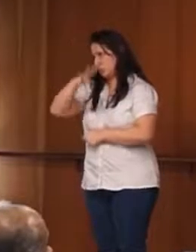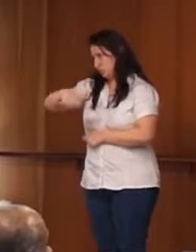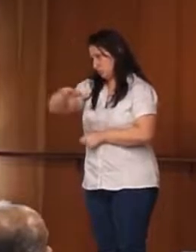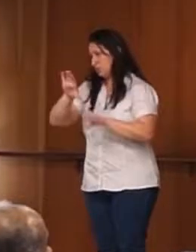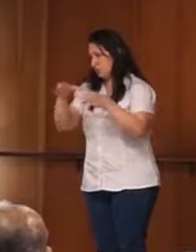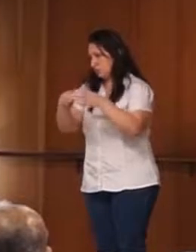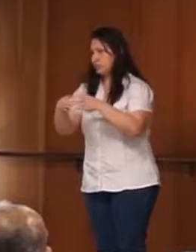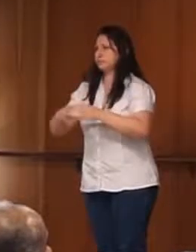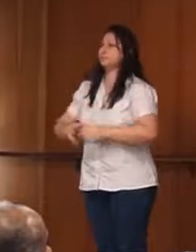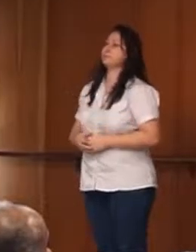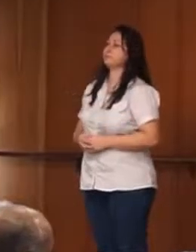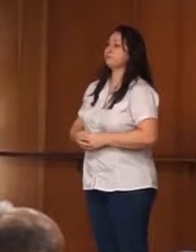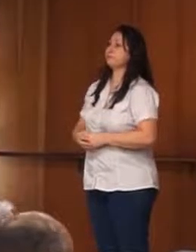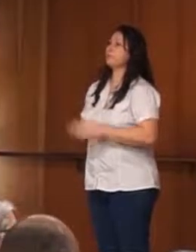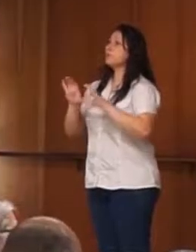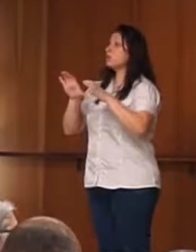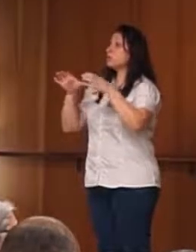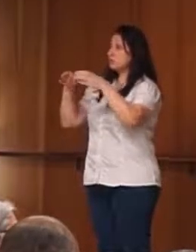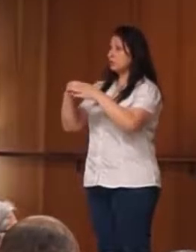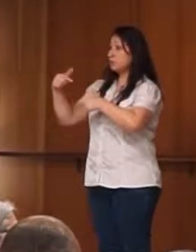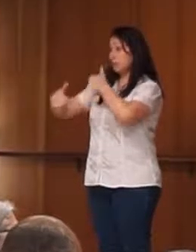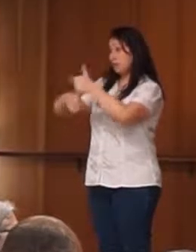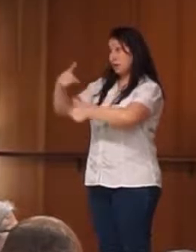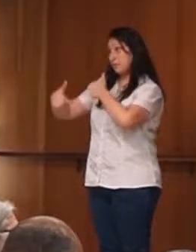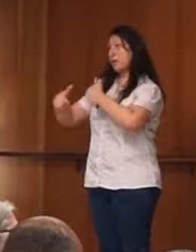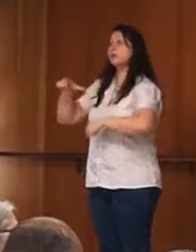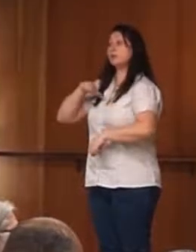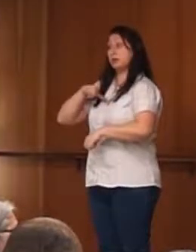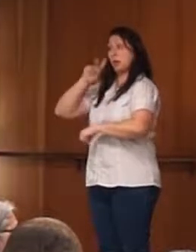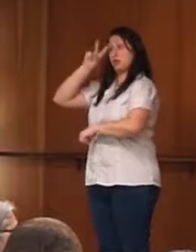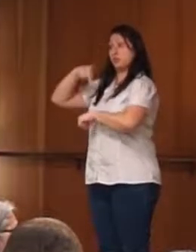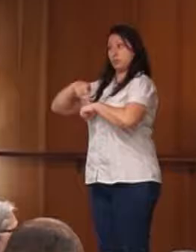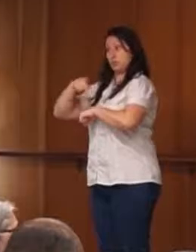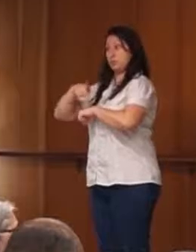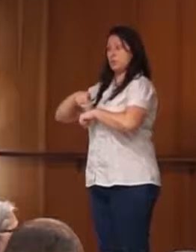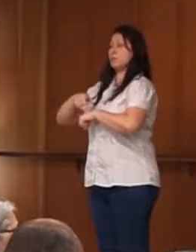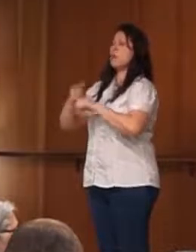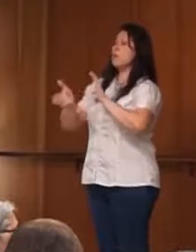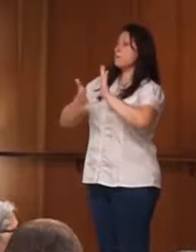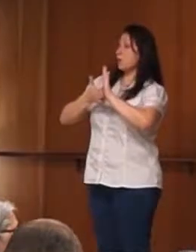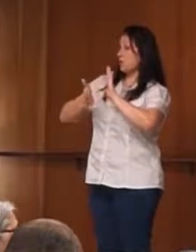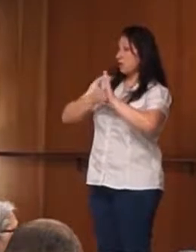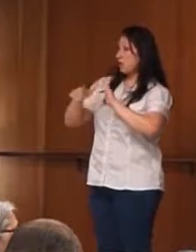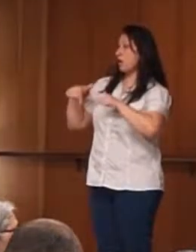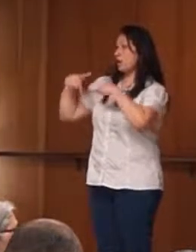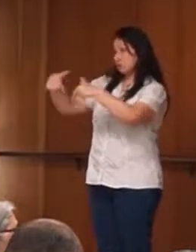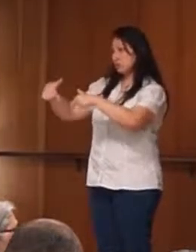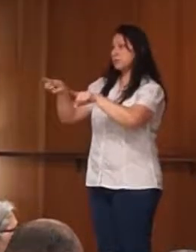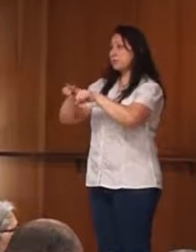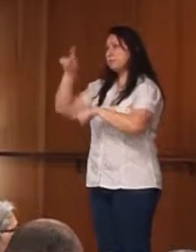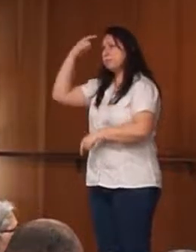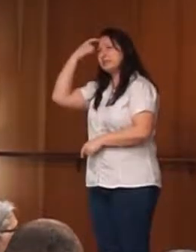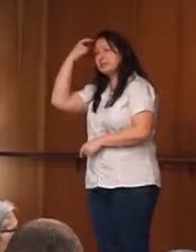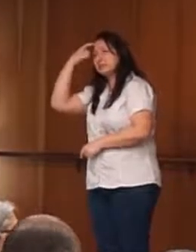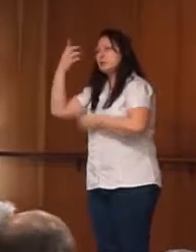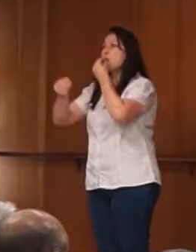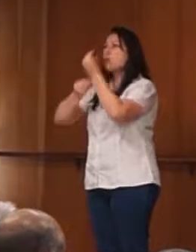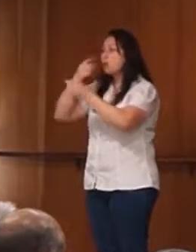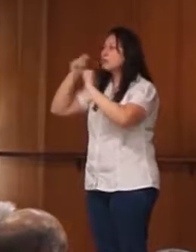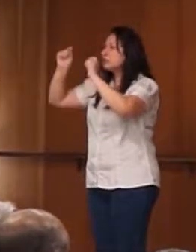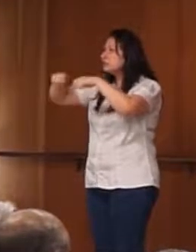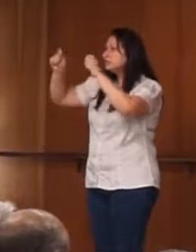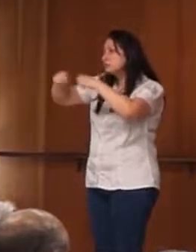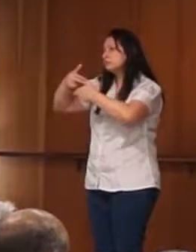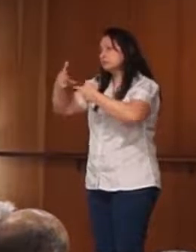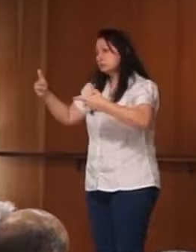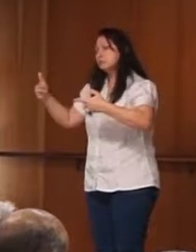será constituído terá toda a autonomia para propor ações e pensar prioridades, mas, do ponto de vista